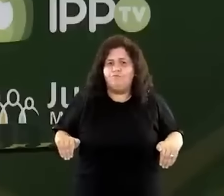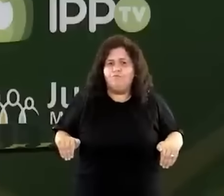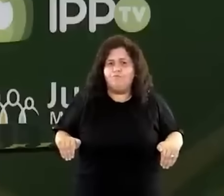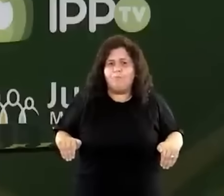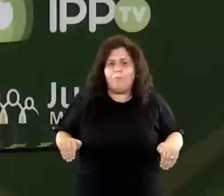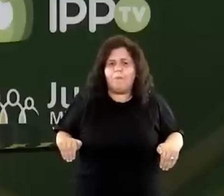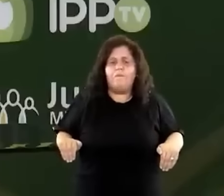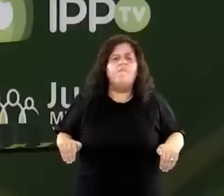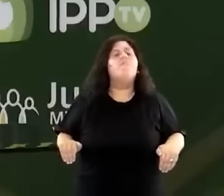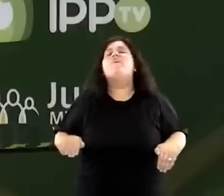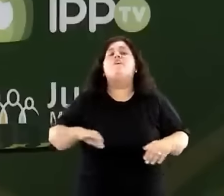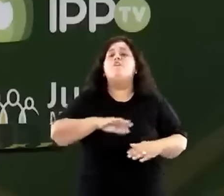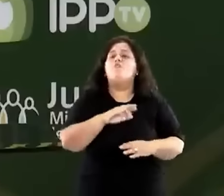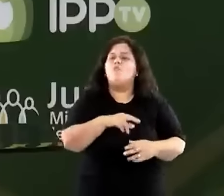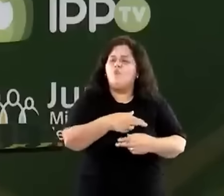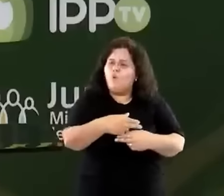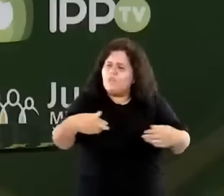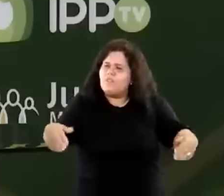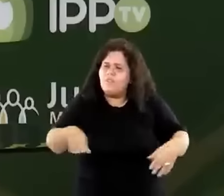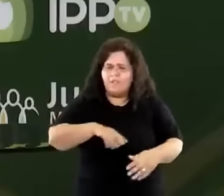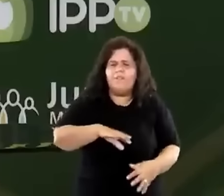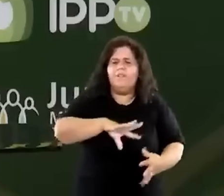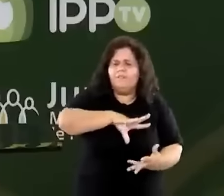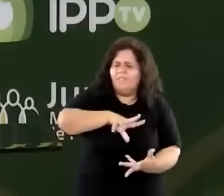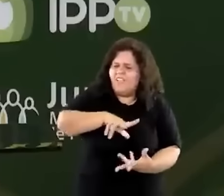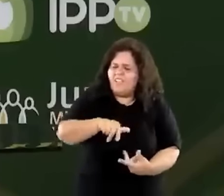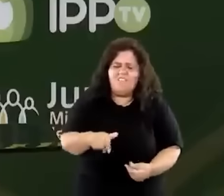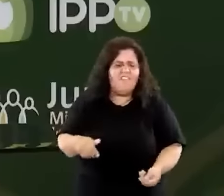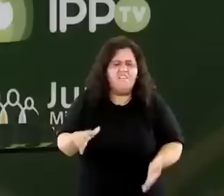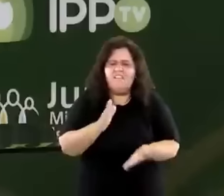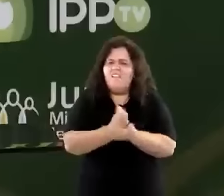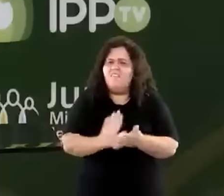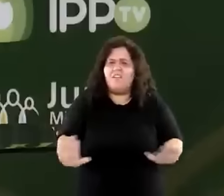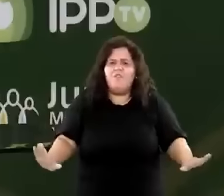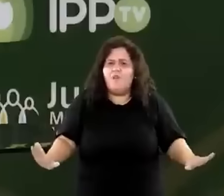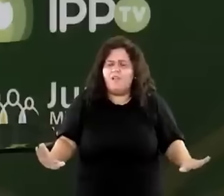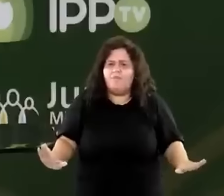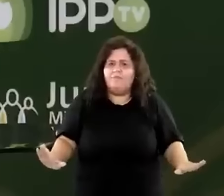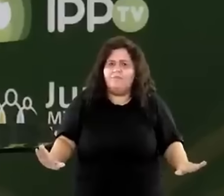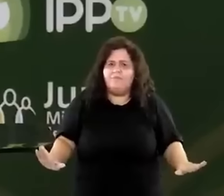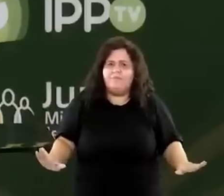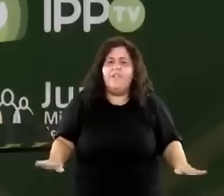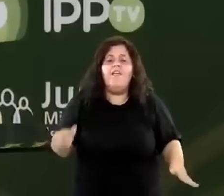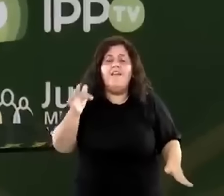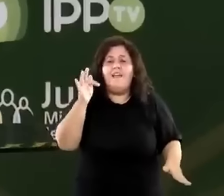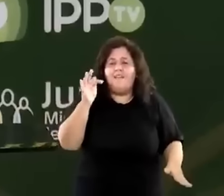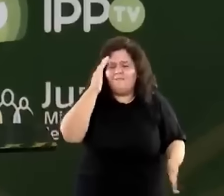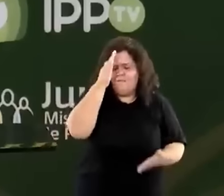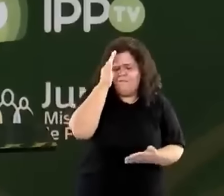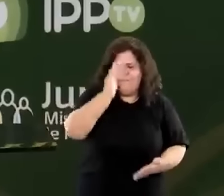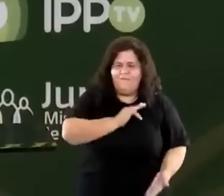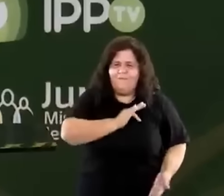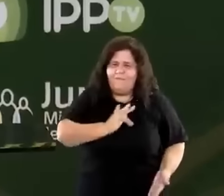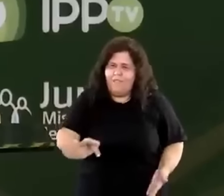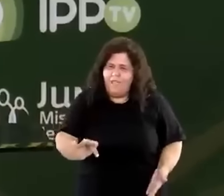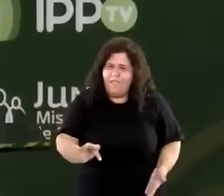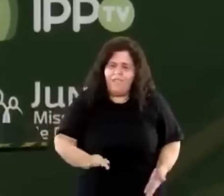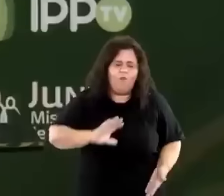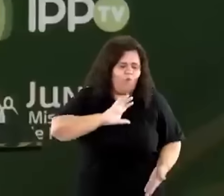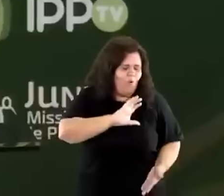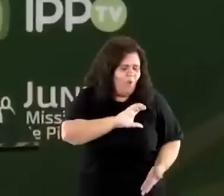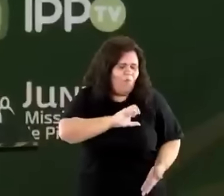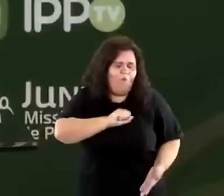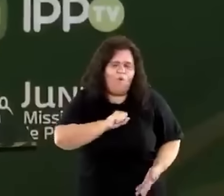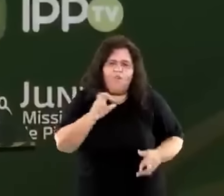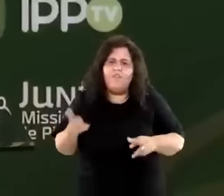vamos cessar Paulo diz agora rece a fé a esperança e o amor esses